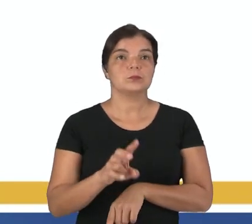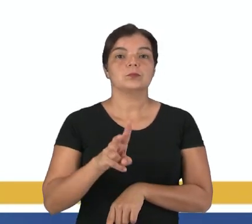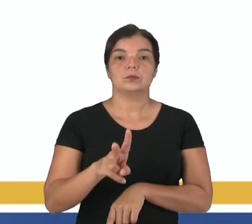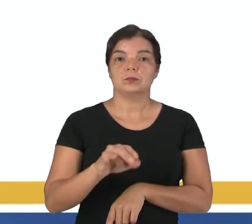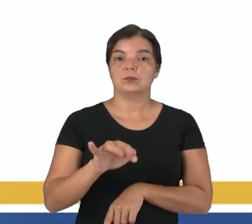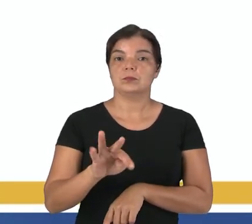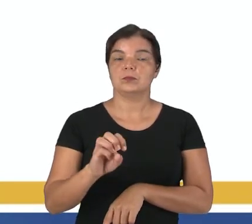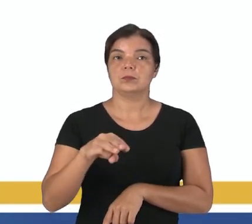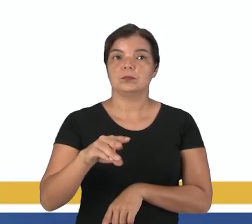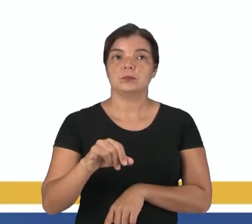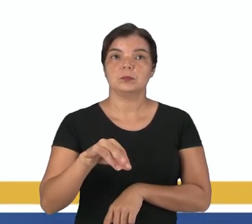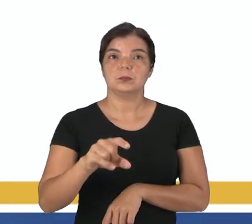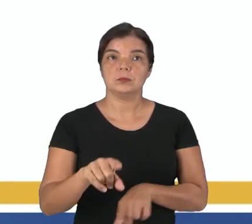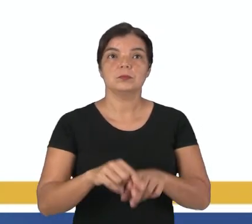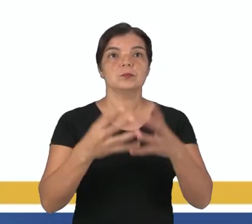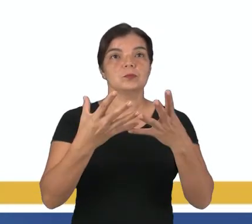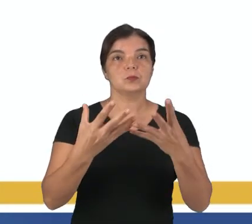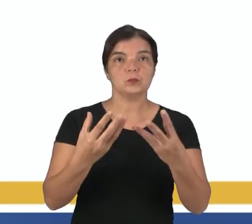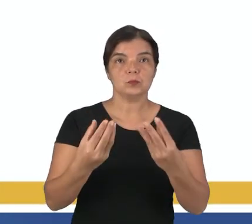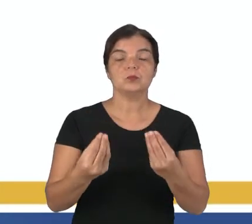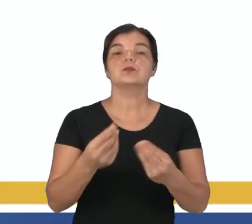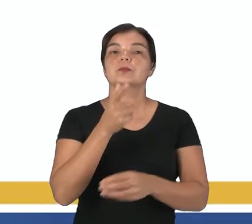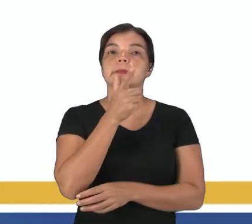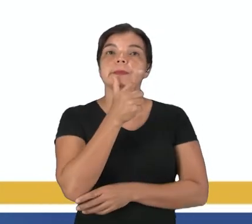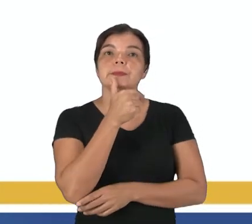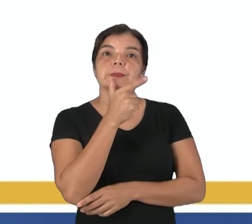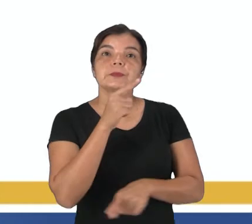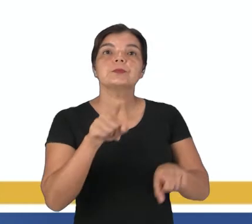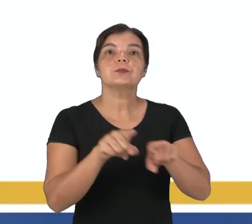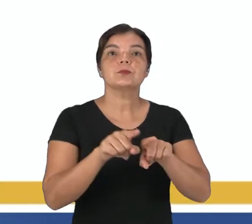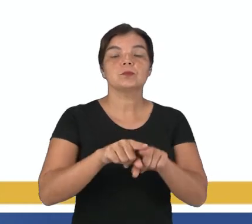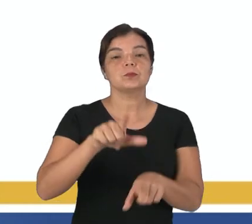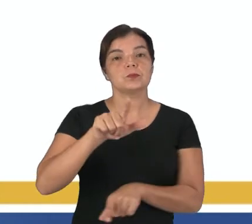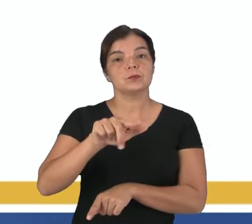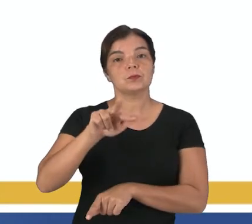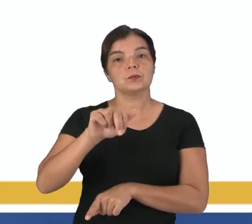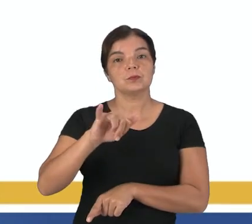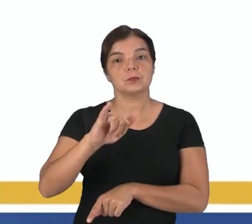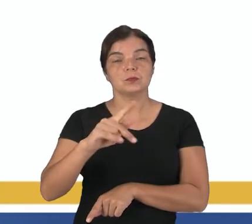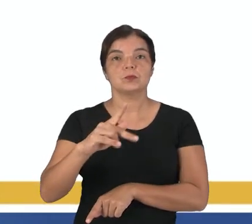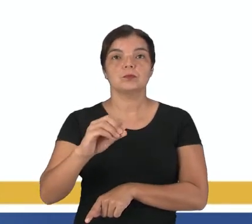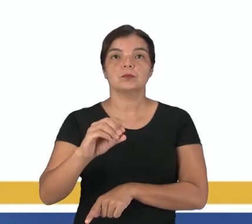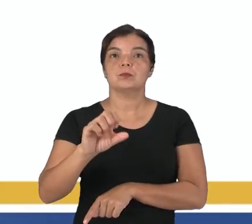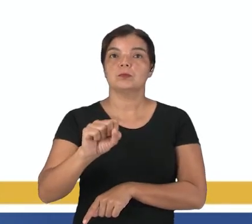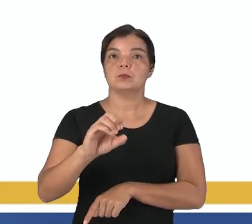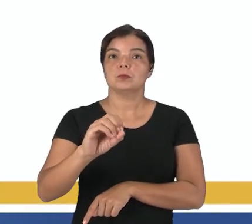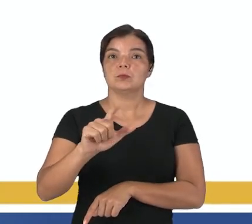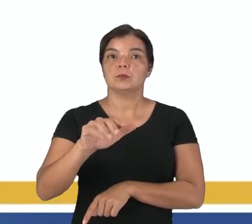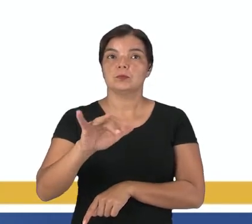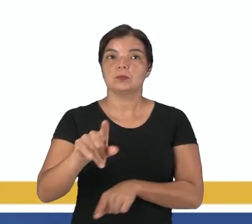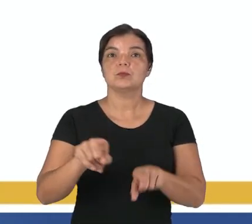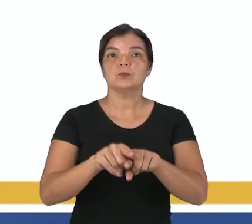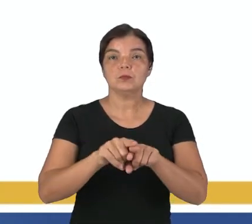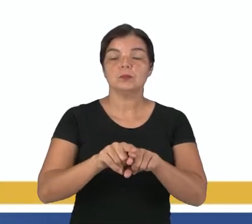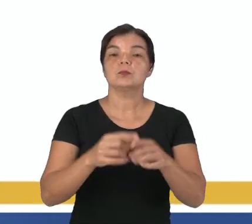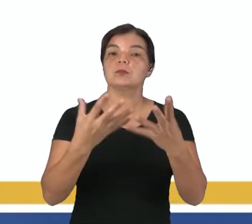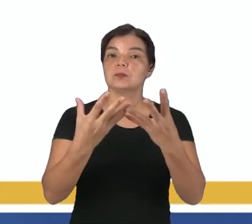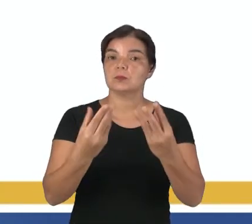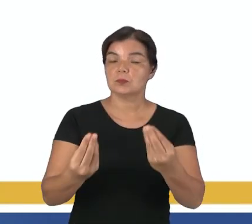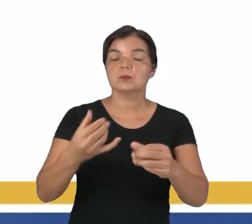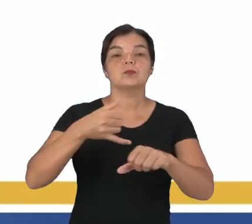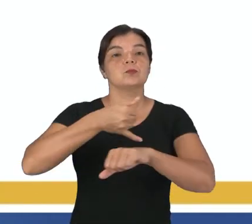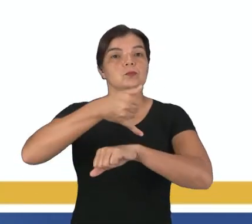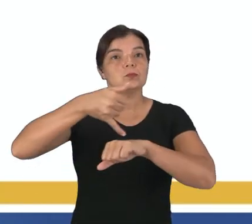vitaminas que podem ser hidrossolúveis ou seja solúveis em água e ou lipossolúveis ou seja solúveis em